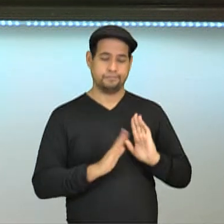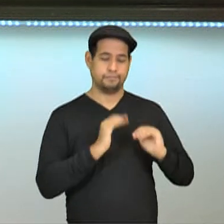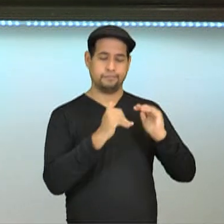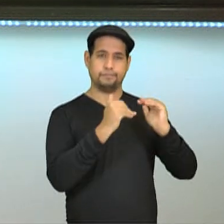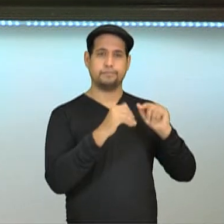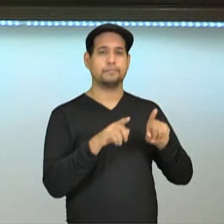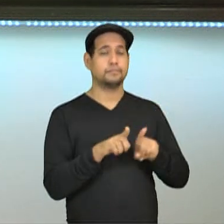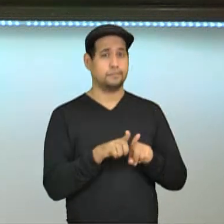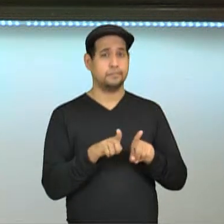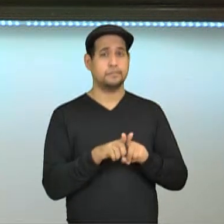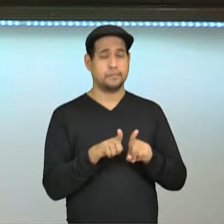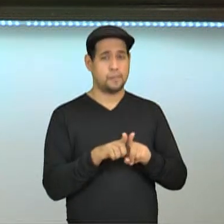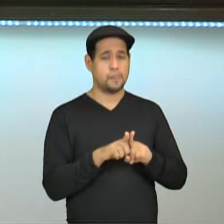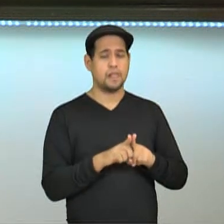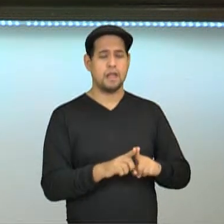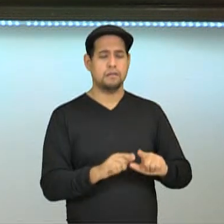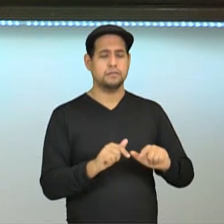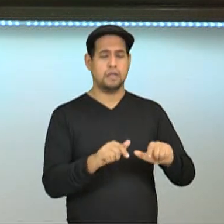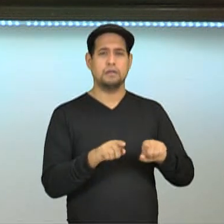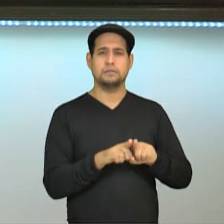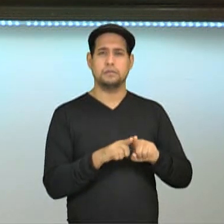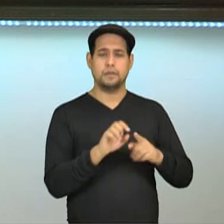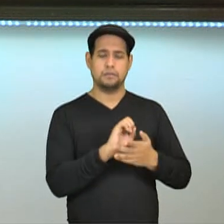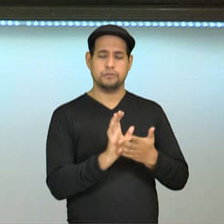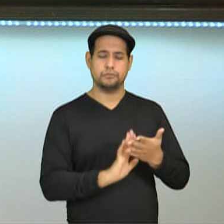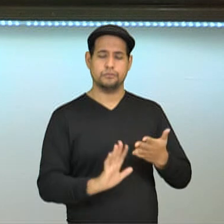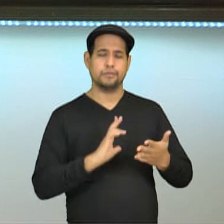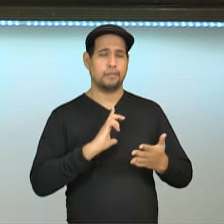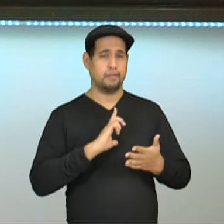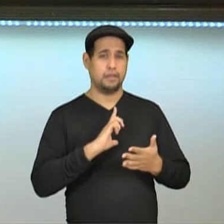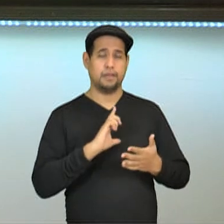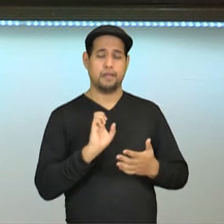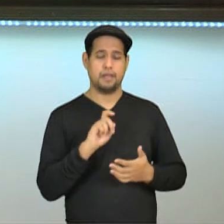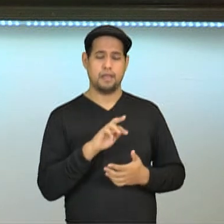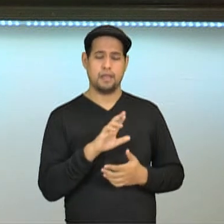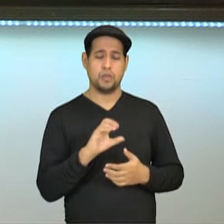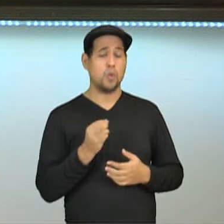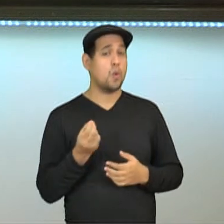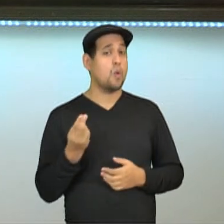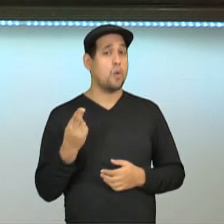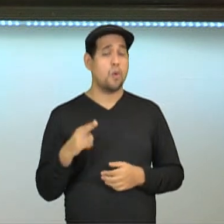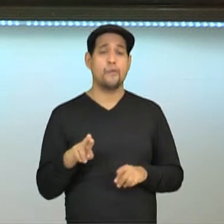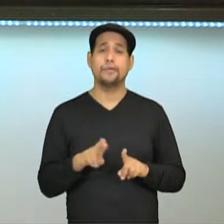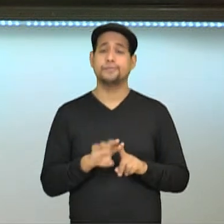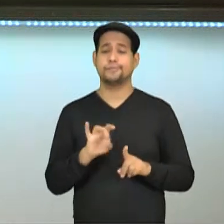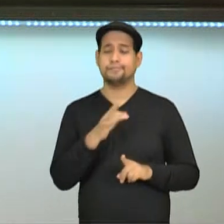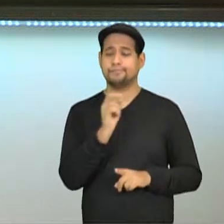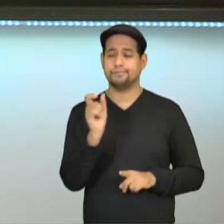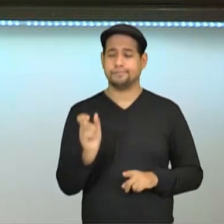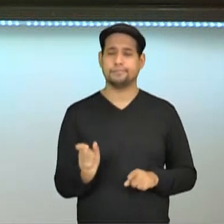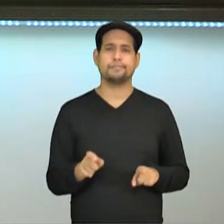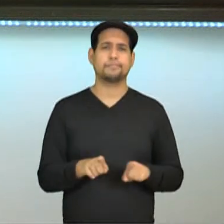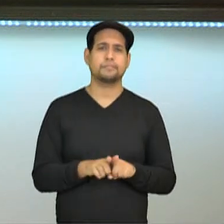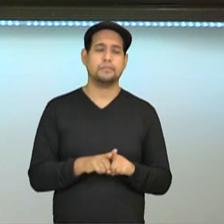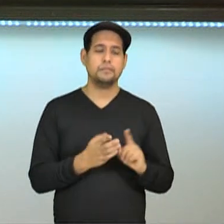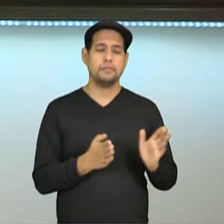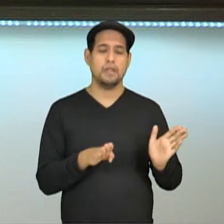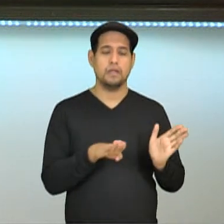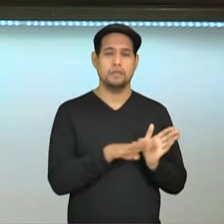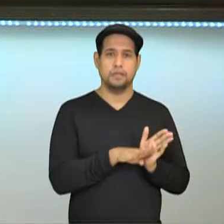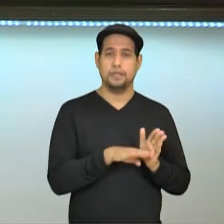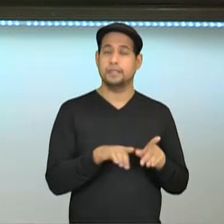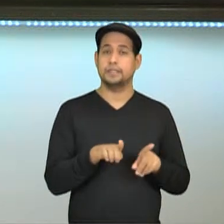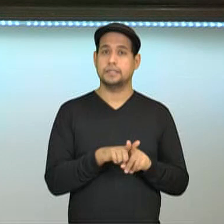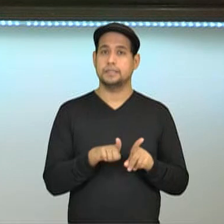desenvolvimento das ações, das atitudes que constituem o enredo? Ou será que ele é aquele personagem que vem